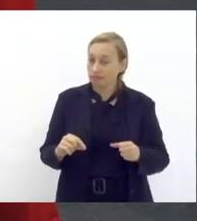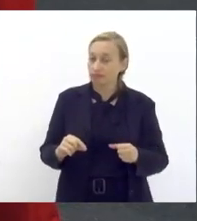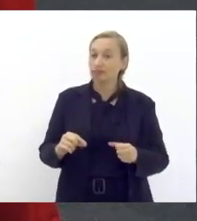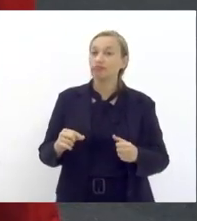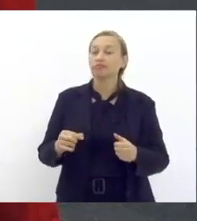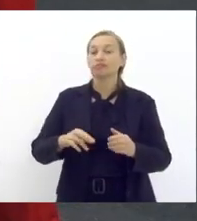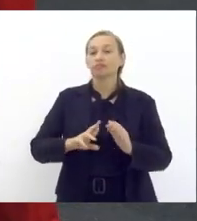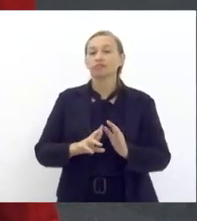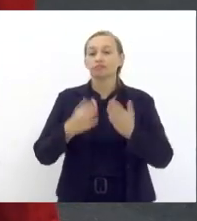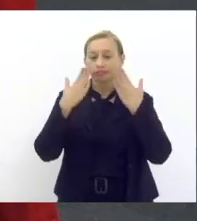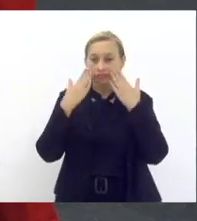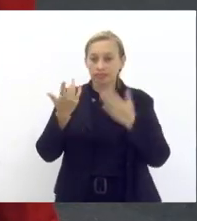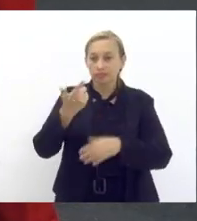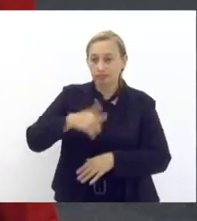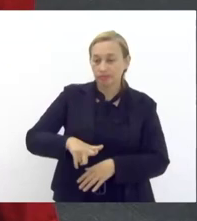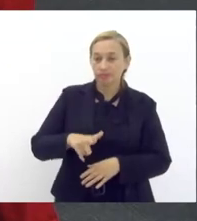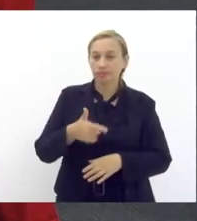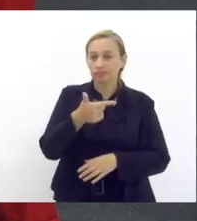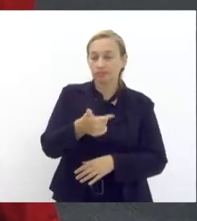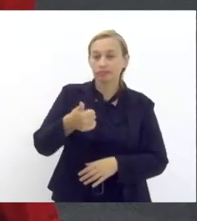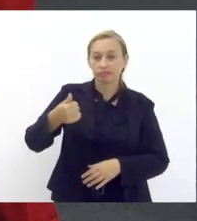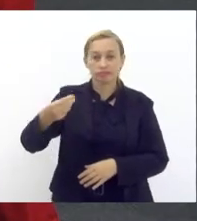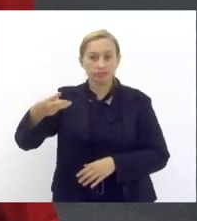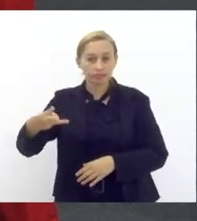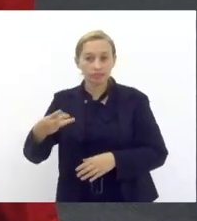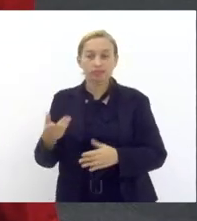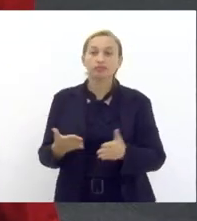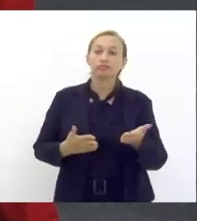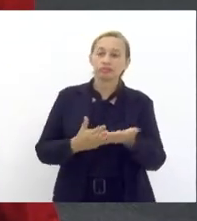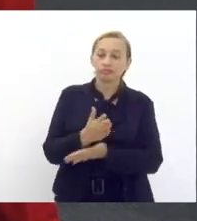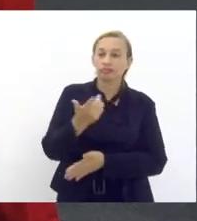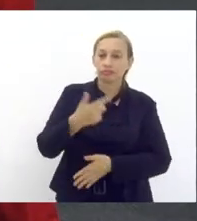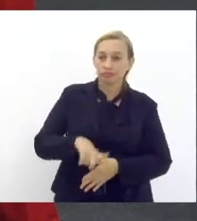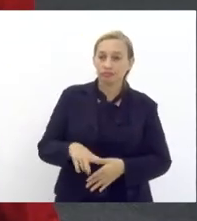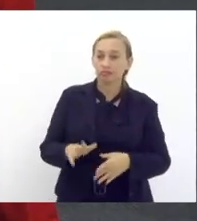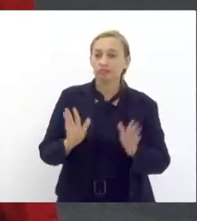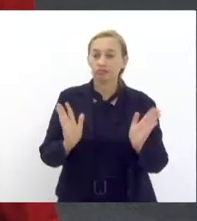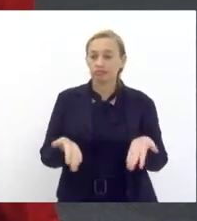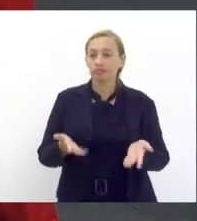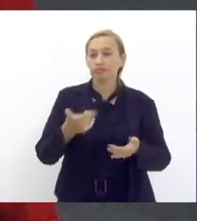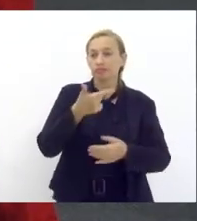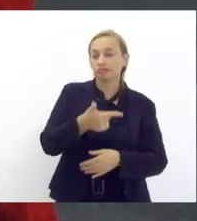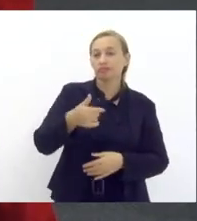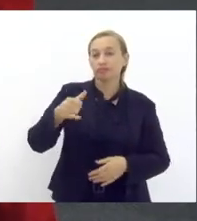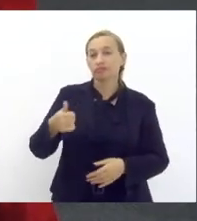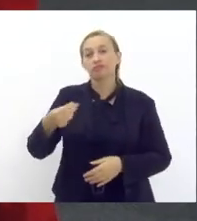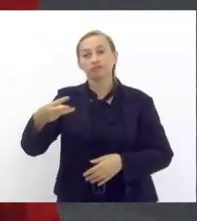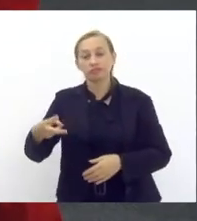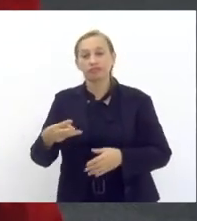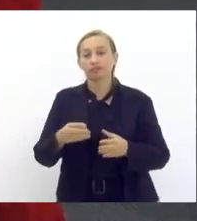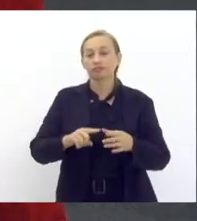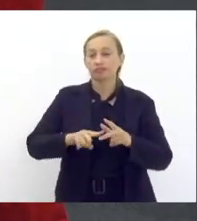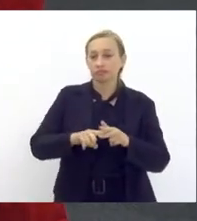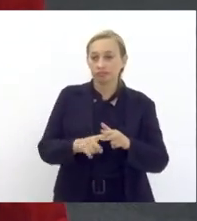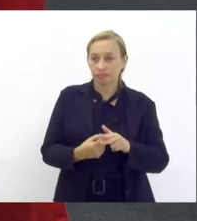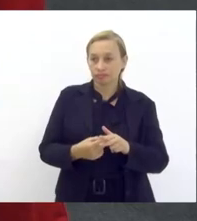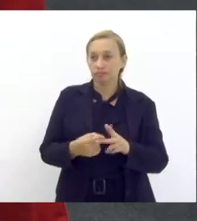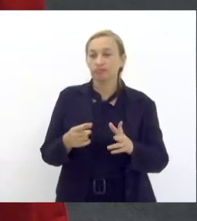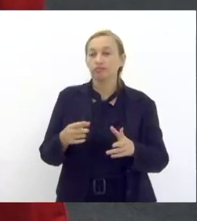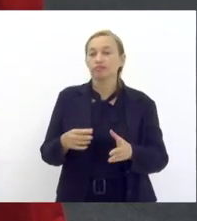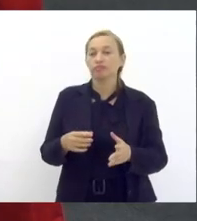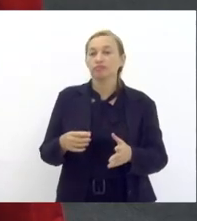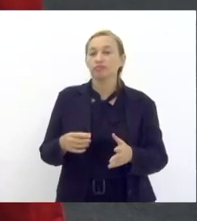reapresentar em 2013, aprovar outra vez em 2015, e agora, em 2023, vamos atualizá-la de